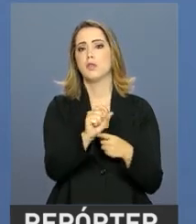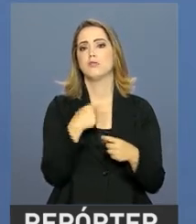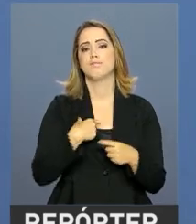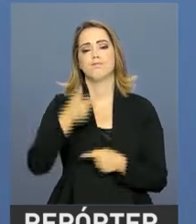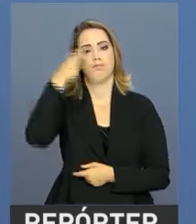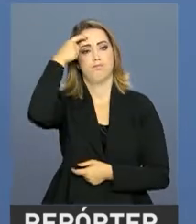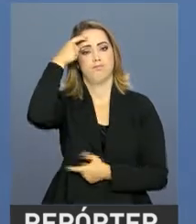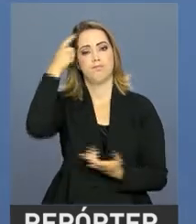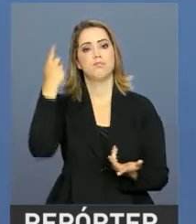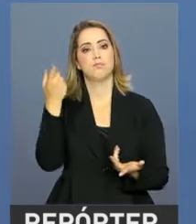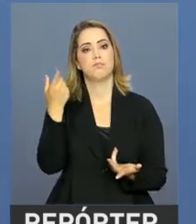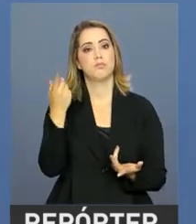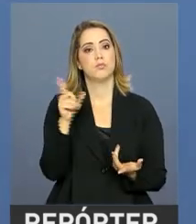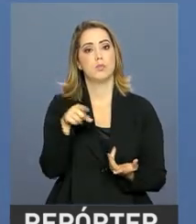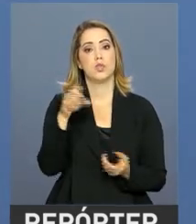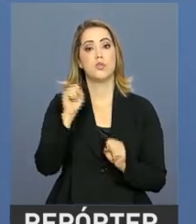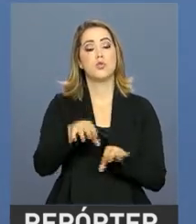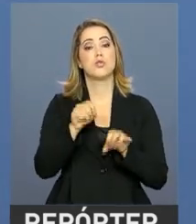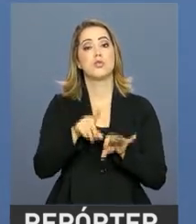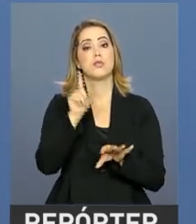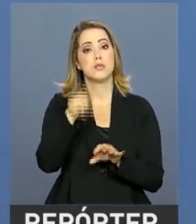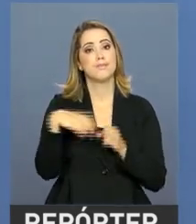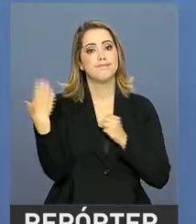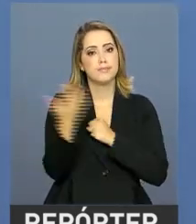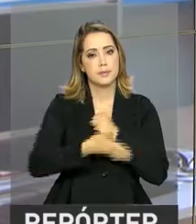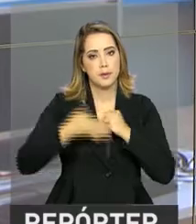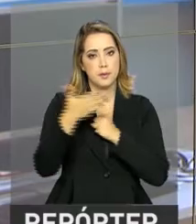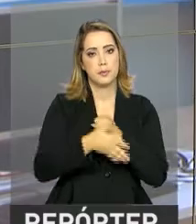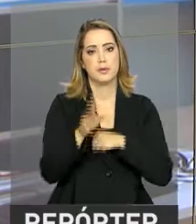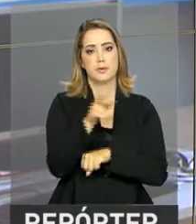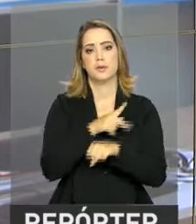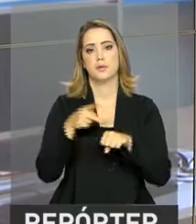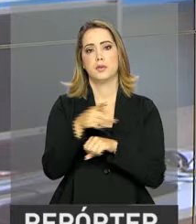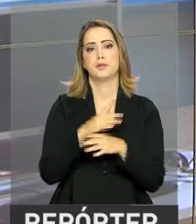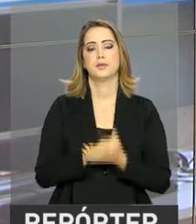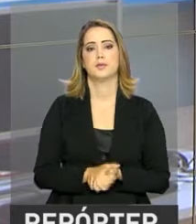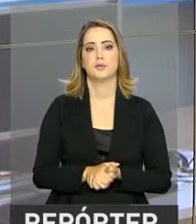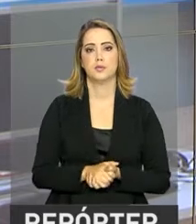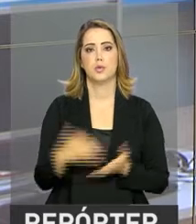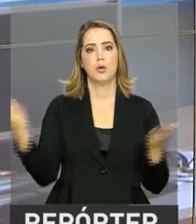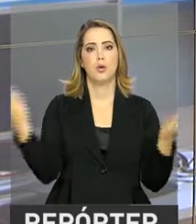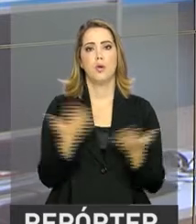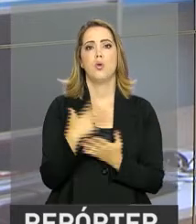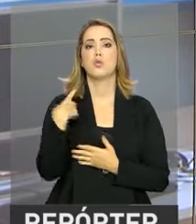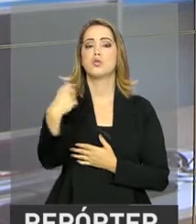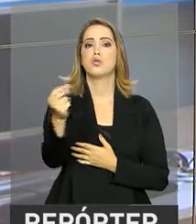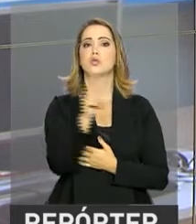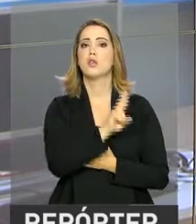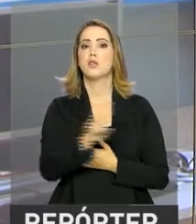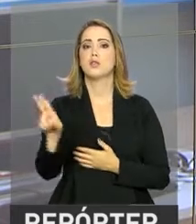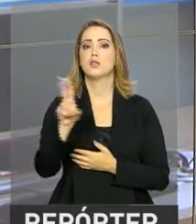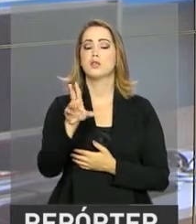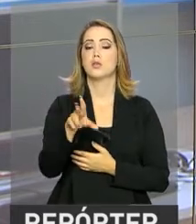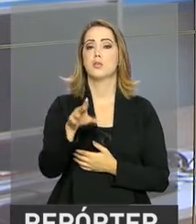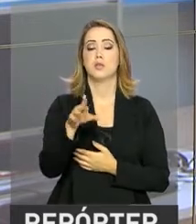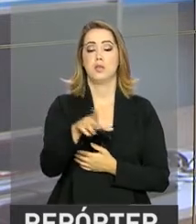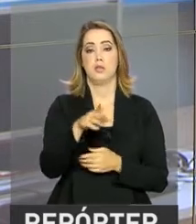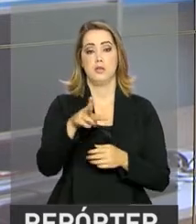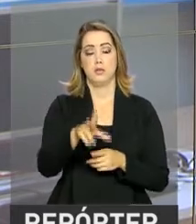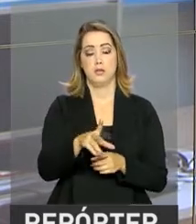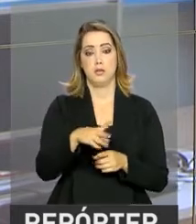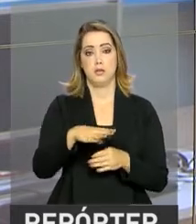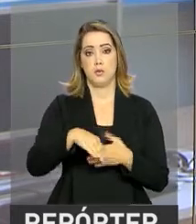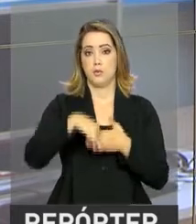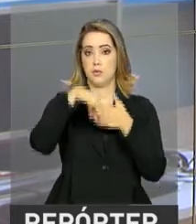consciência de que educação é fundamental para o país. E olha, saíram hoje as nomeações para o comando da FUNAI e da